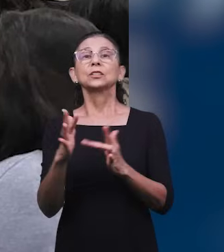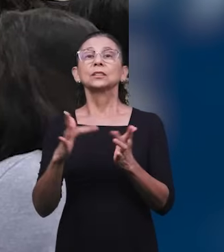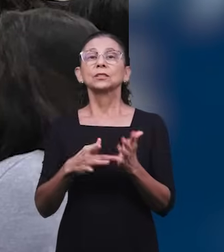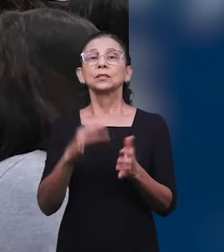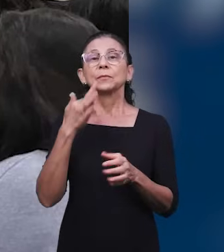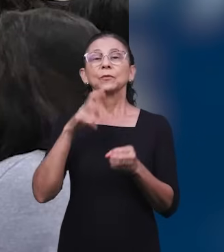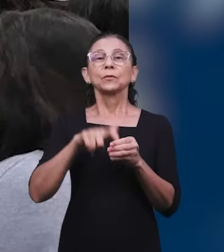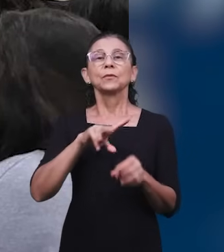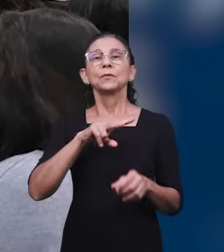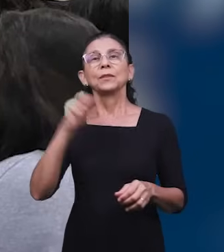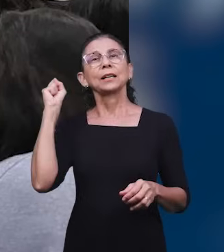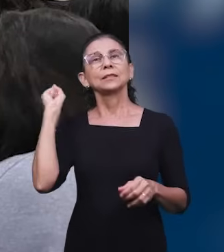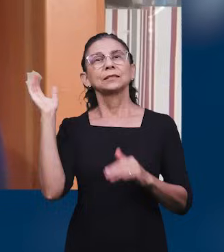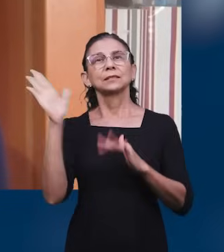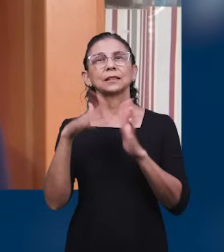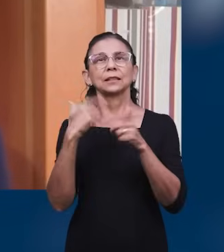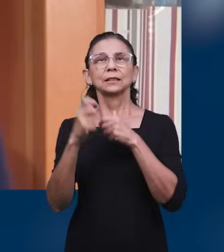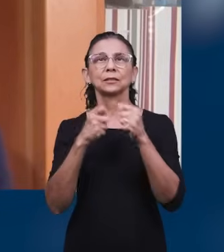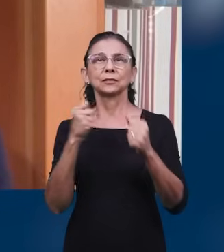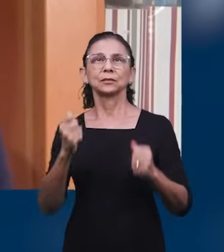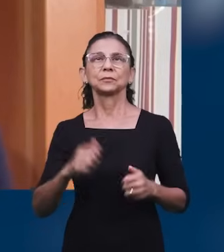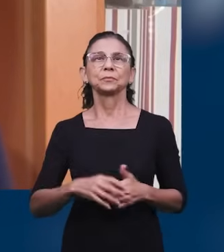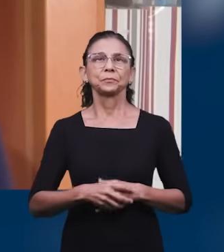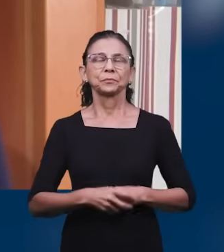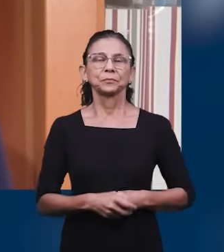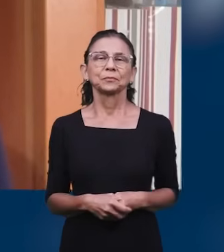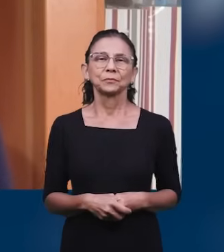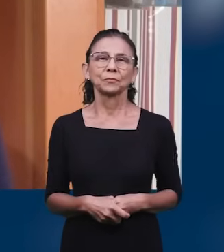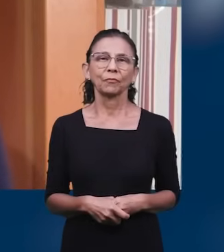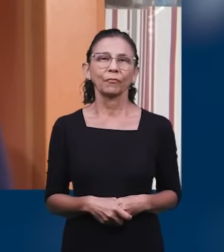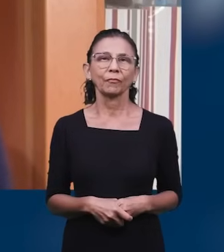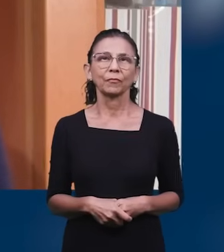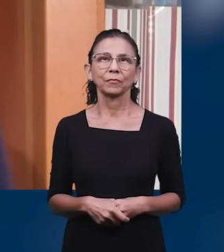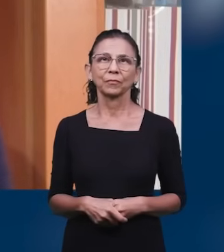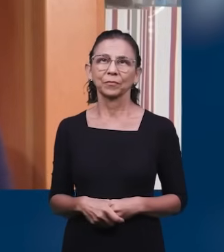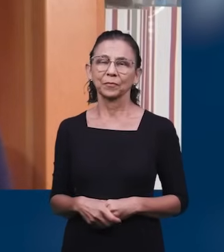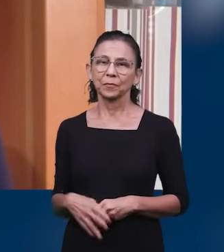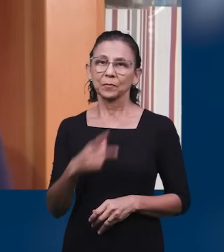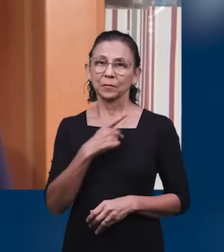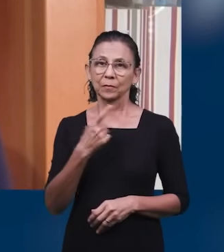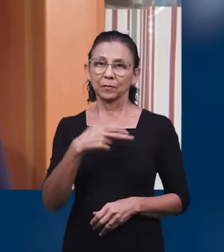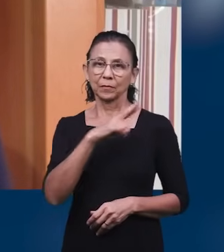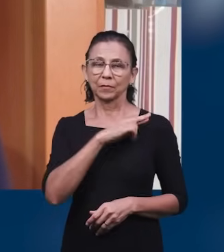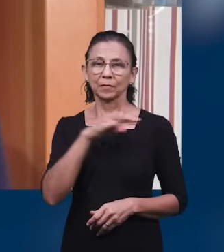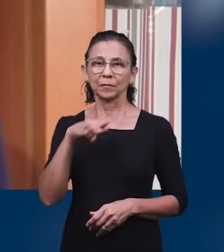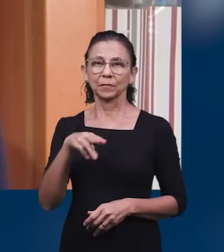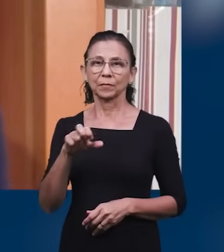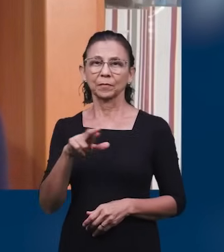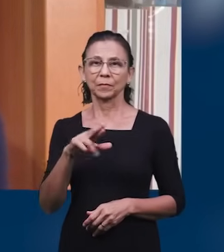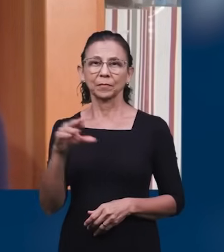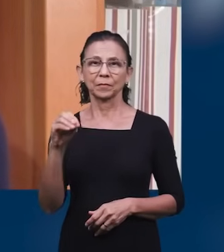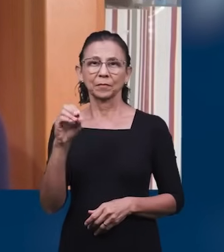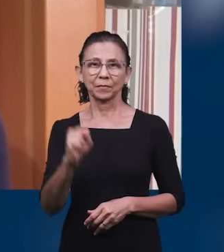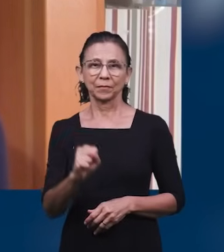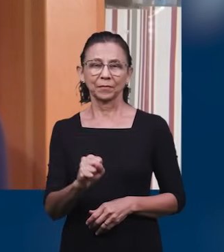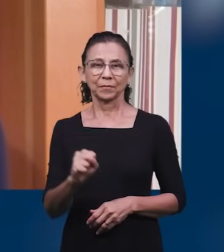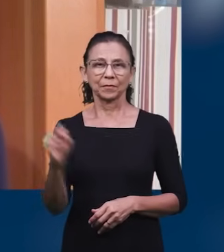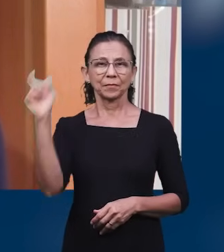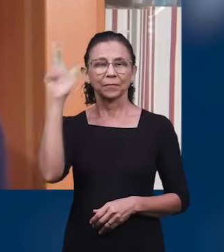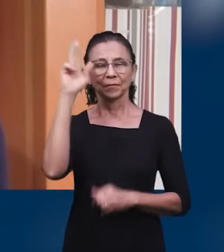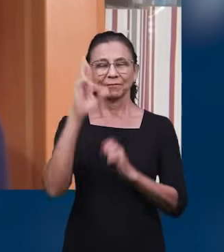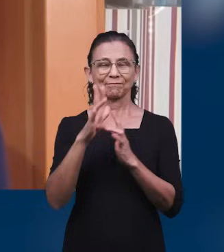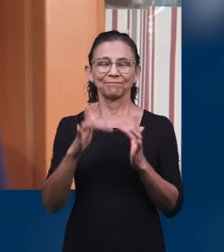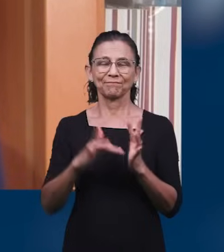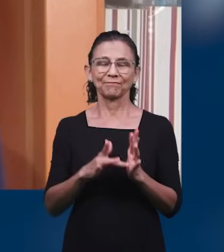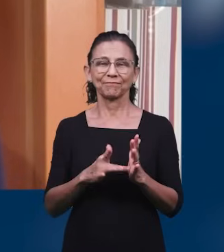breve virá. Aleluia! A ICM do Porto está sob o ministério do pastor Marcos Vinícius. A paz do Senhor Jesus a